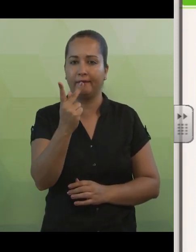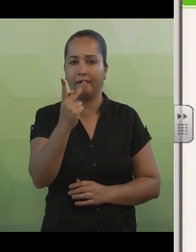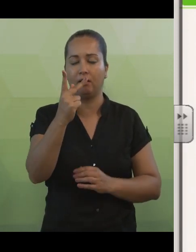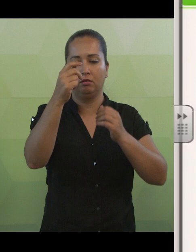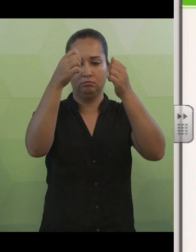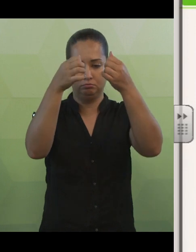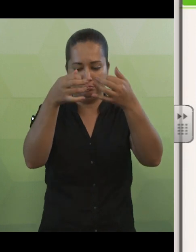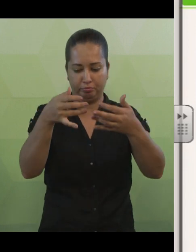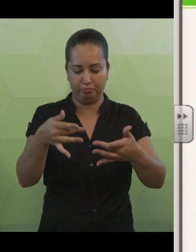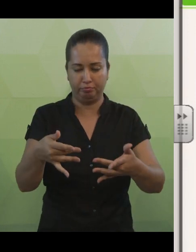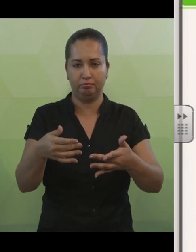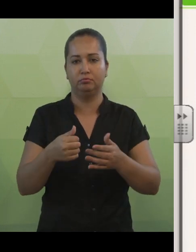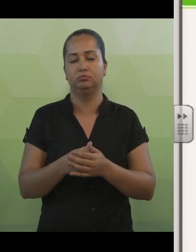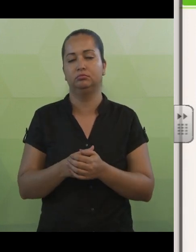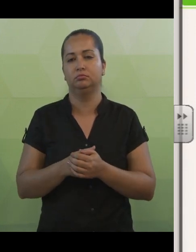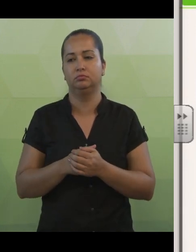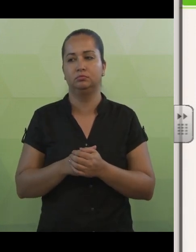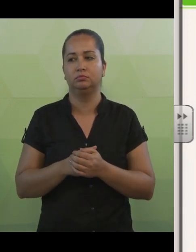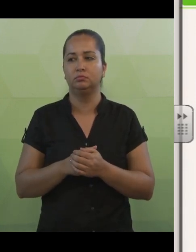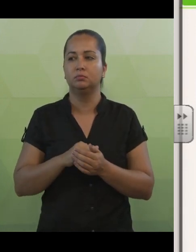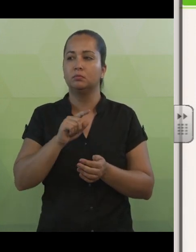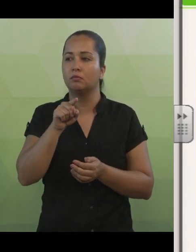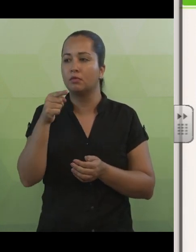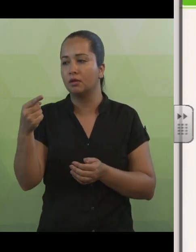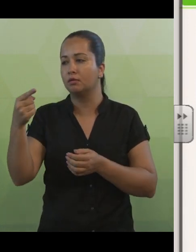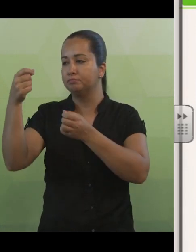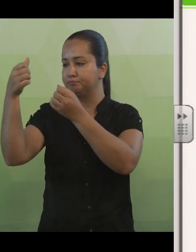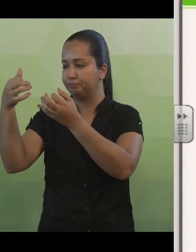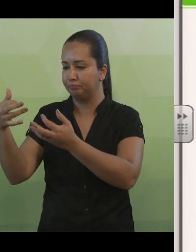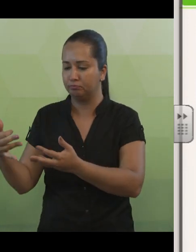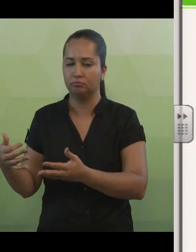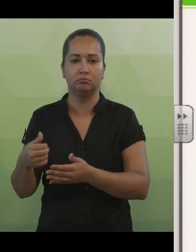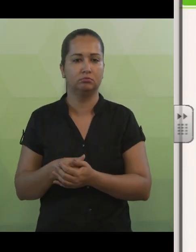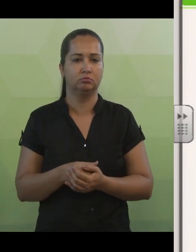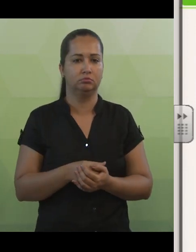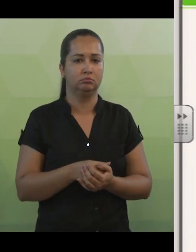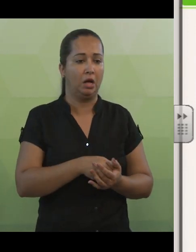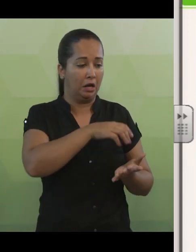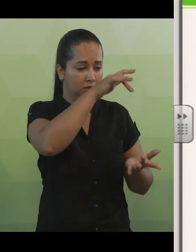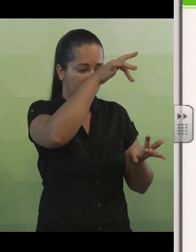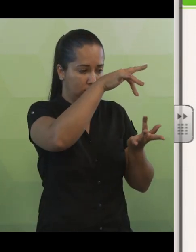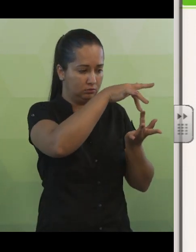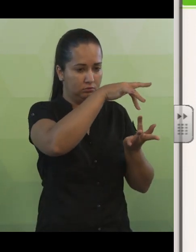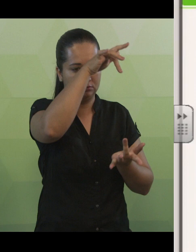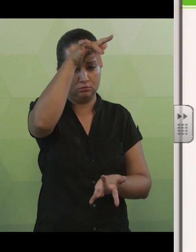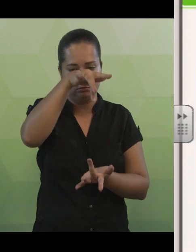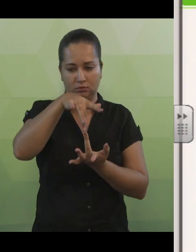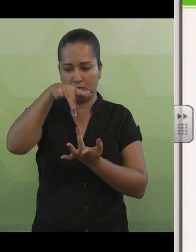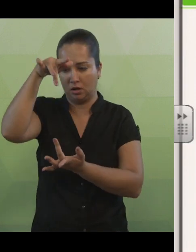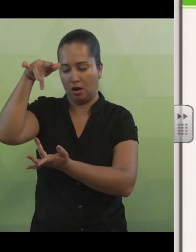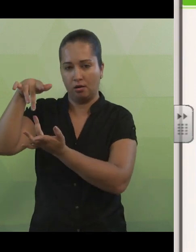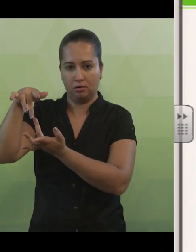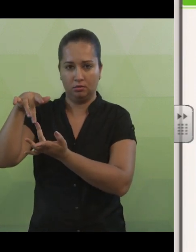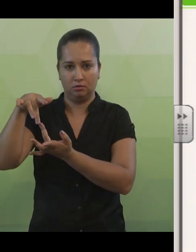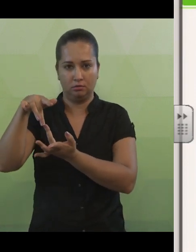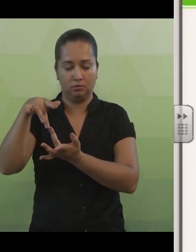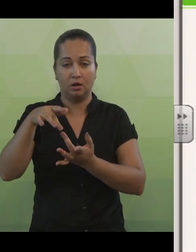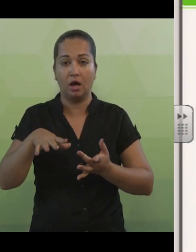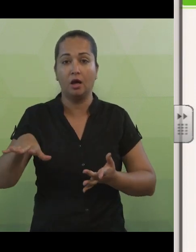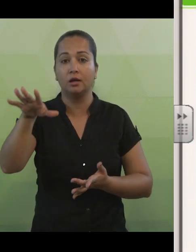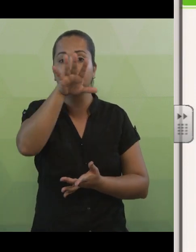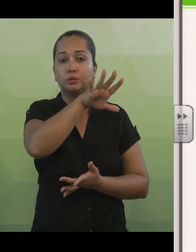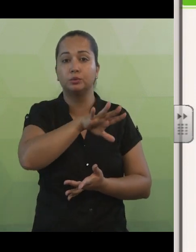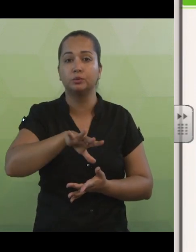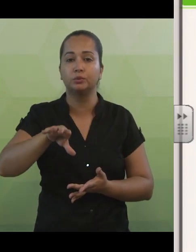as tabelas que são relacionadas a esse assunto. E assim por diante. Eles não deixam de fazer parte do mesmo banco de dados, apenas